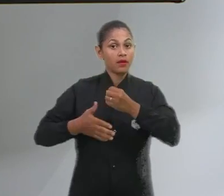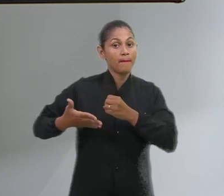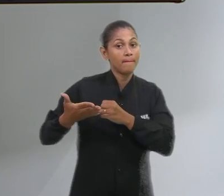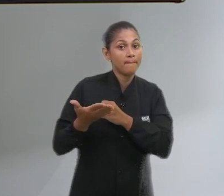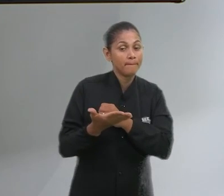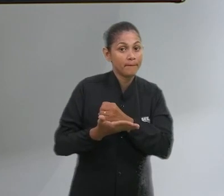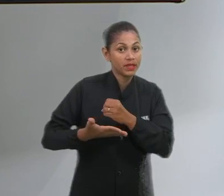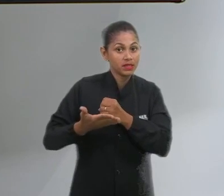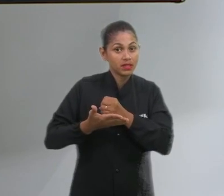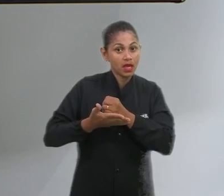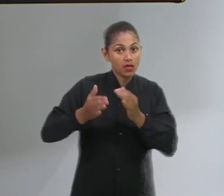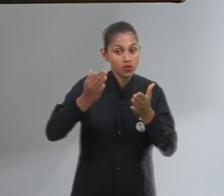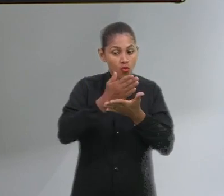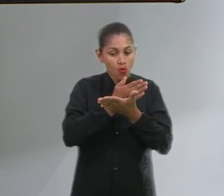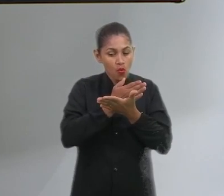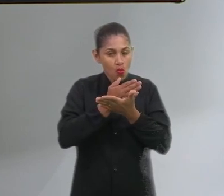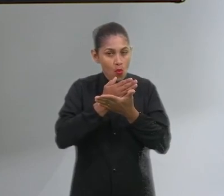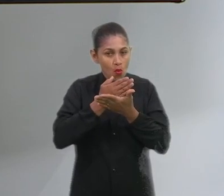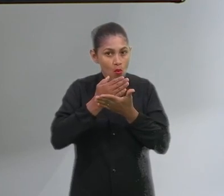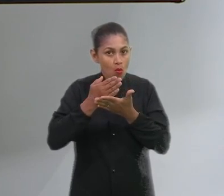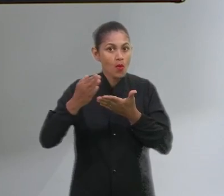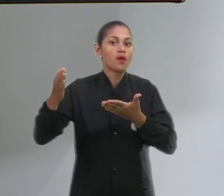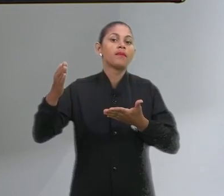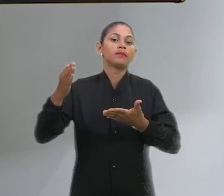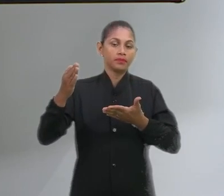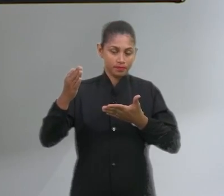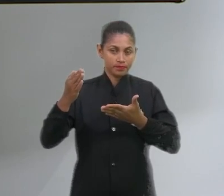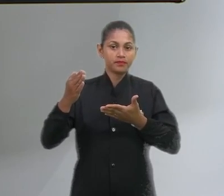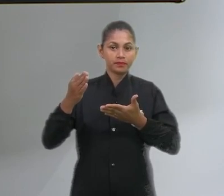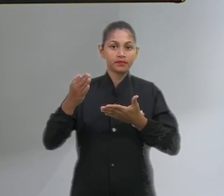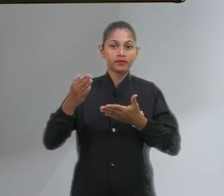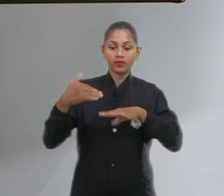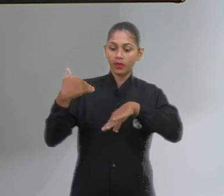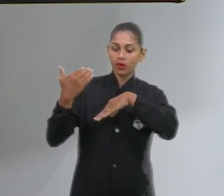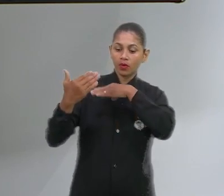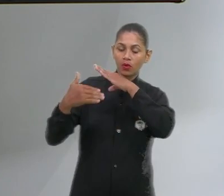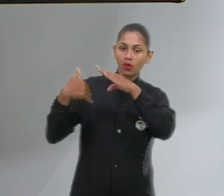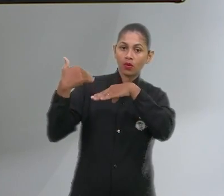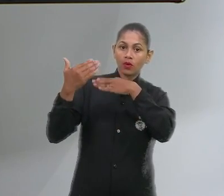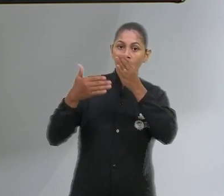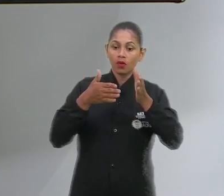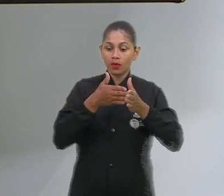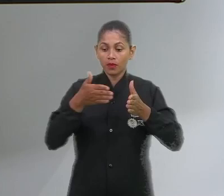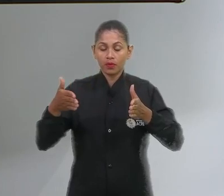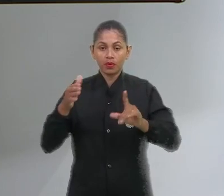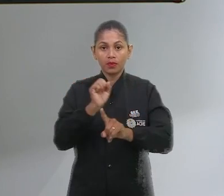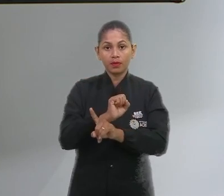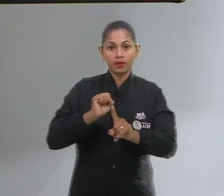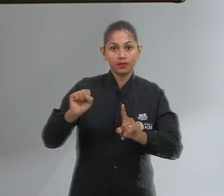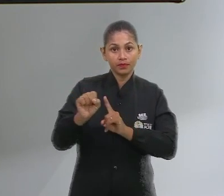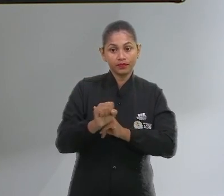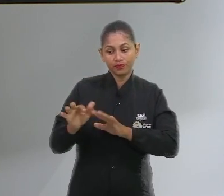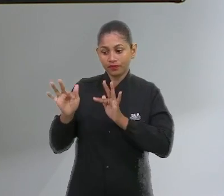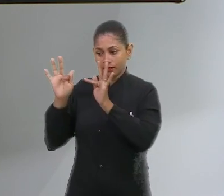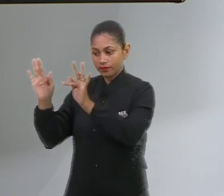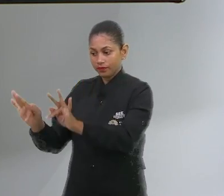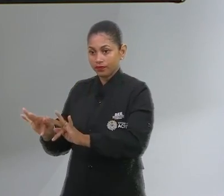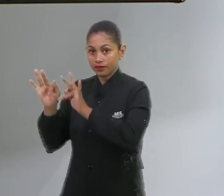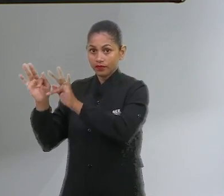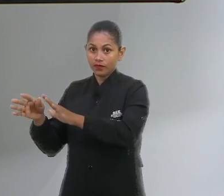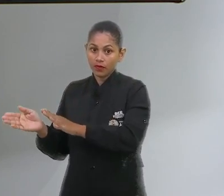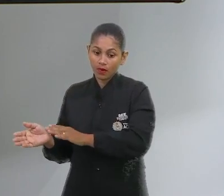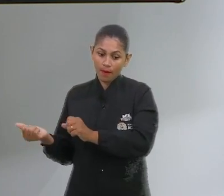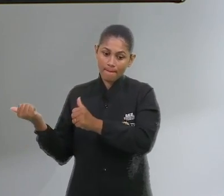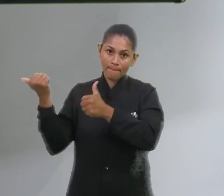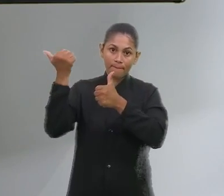sua gênese, que coincidiu com um processo de transformação da sociedade feudal para